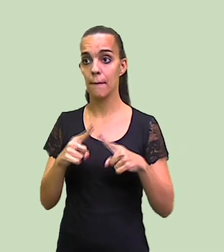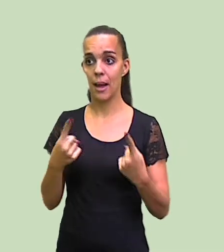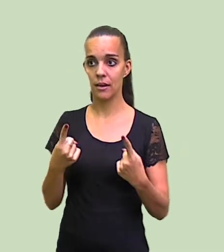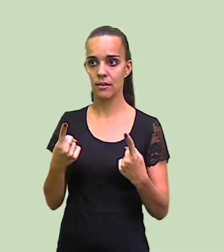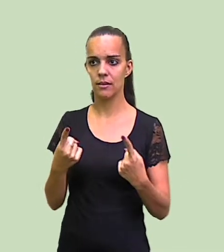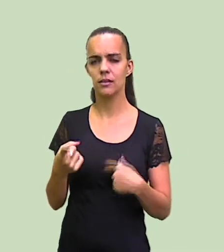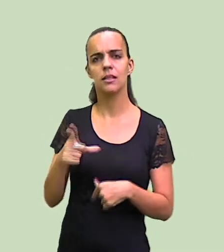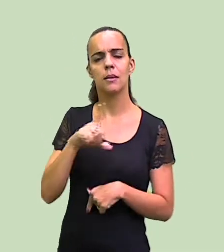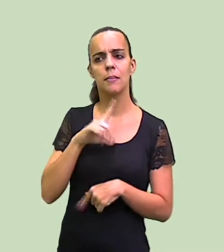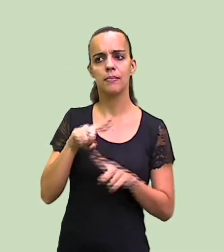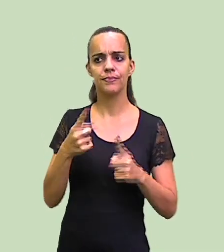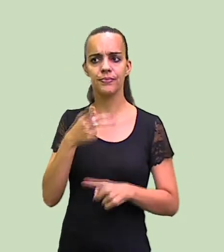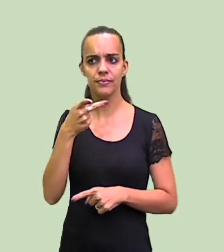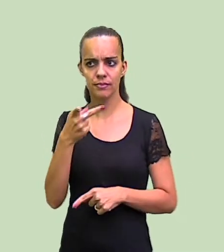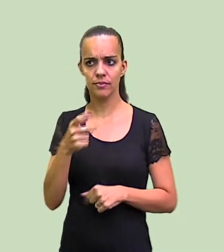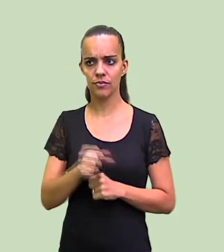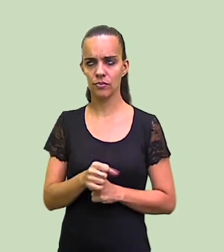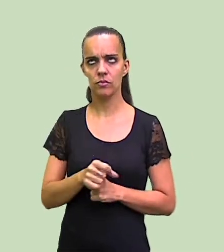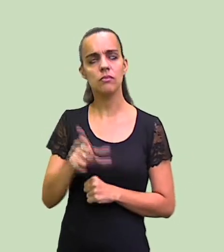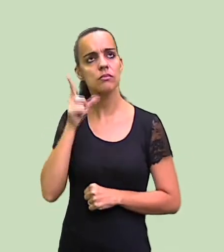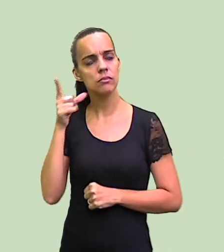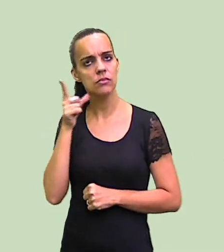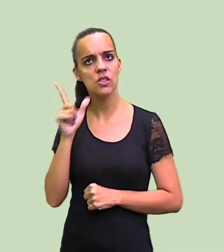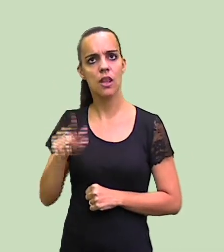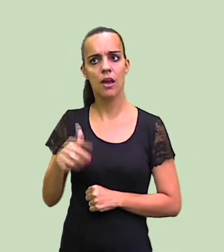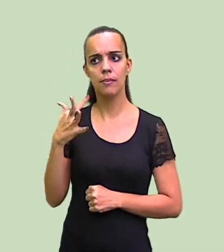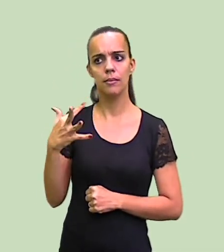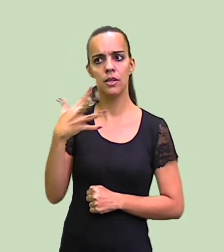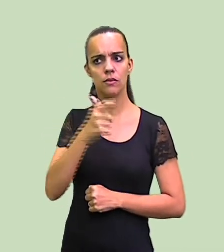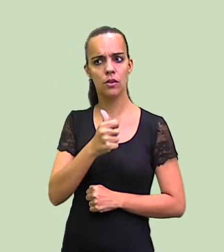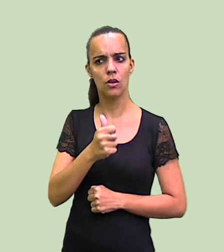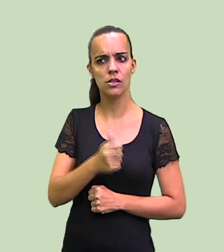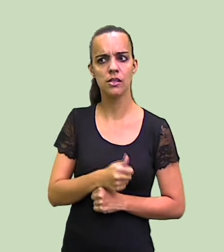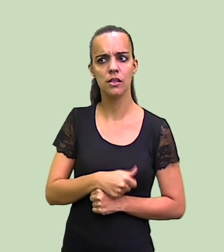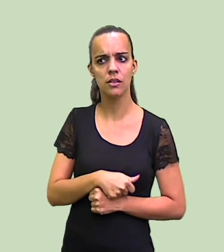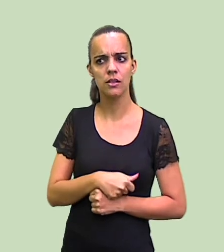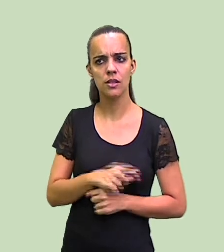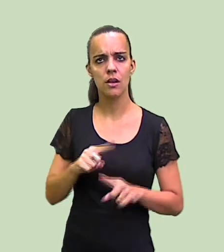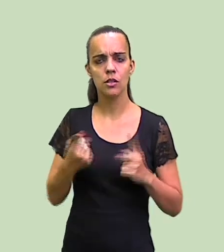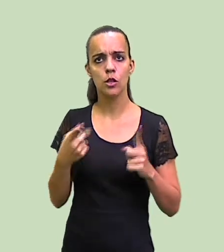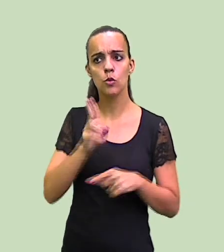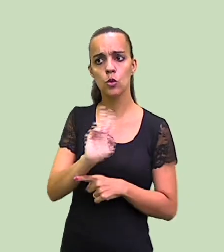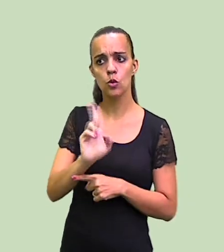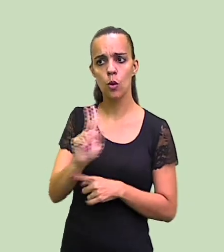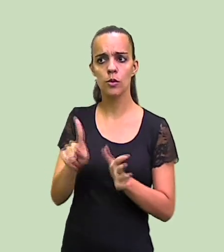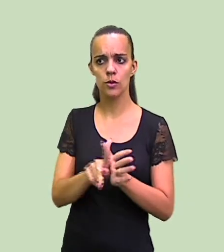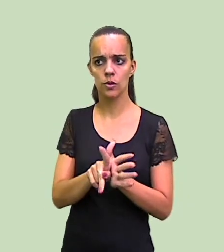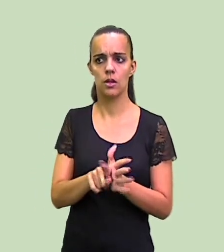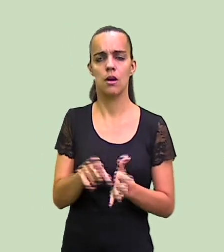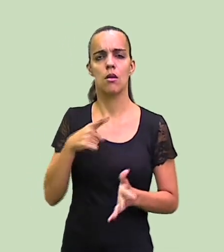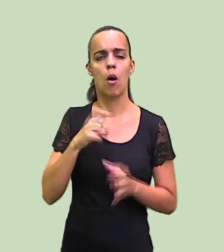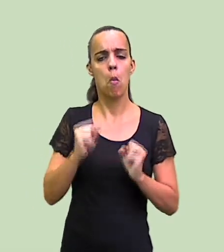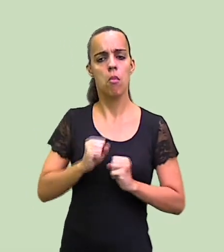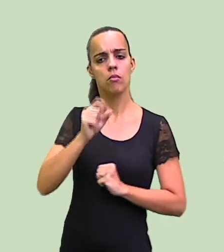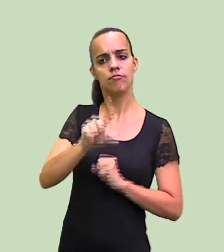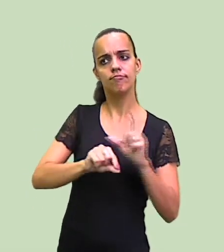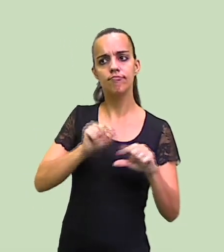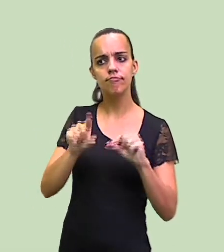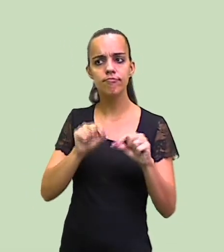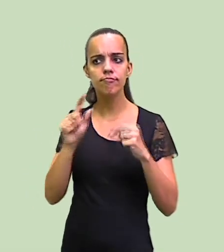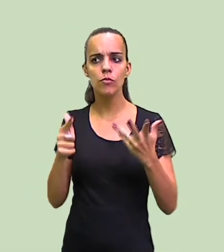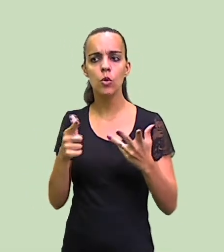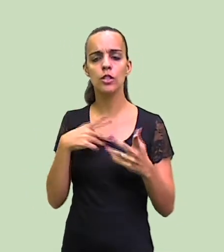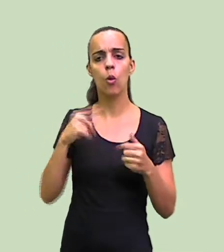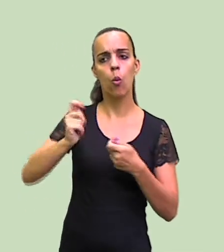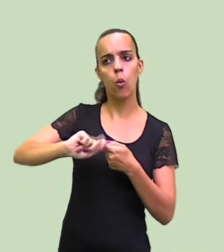daria para dizer Letícia é maravilhosa. Porque com nomes próprios, nós podemos escolher usar o